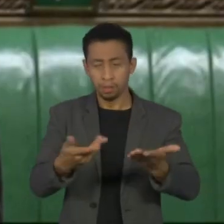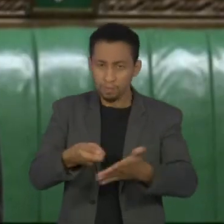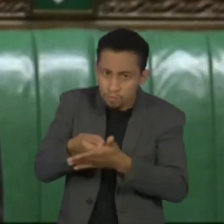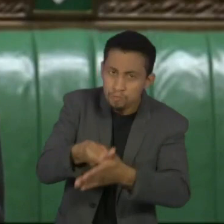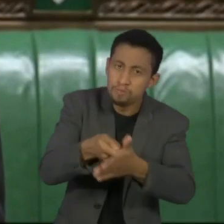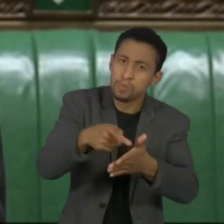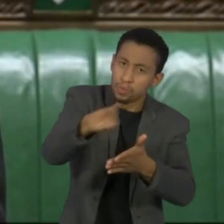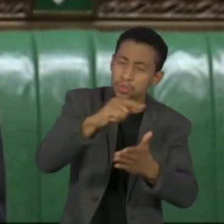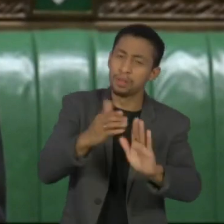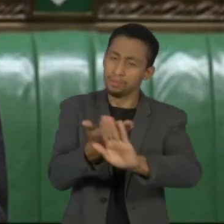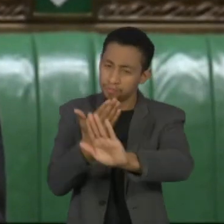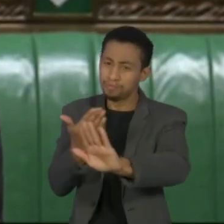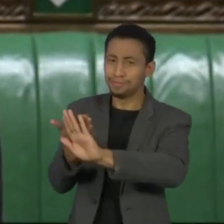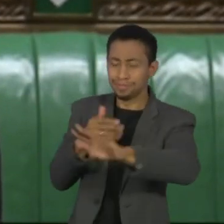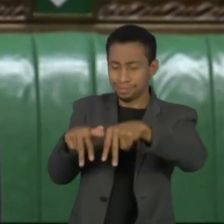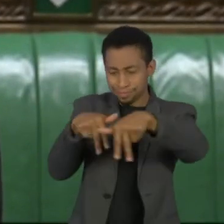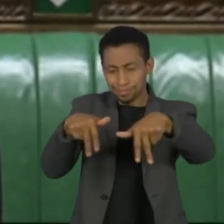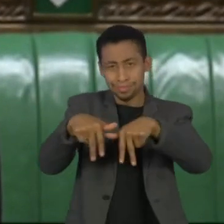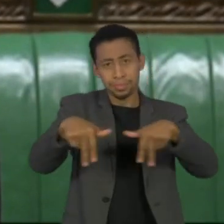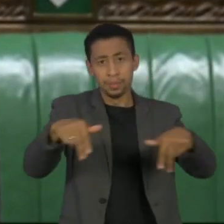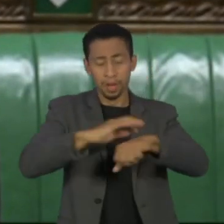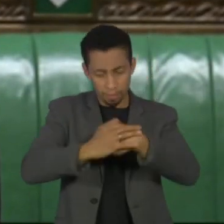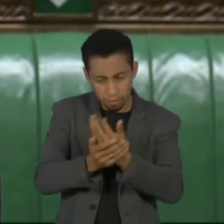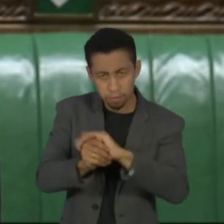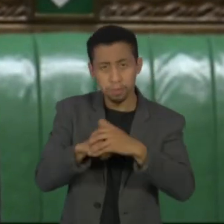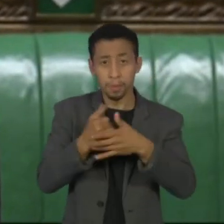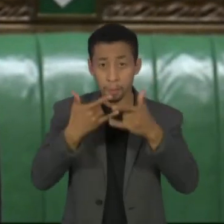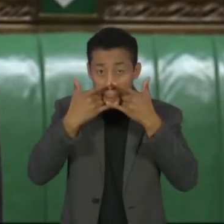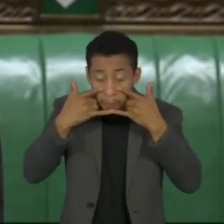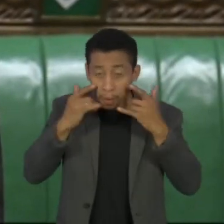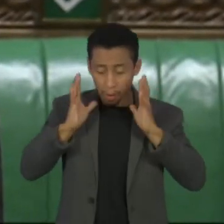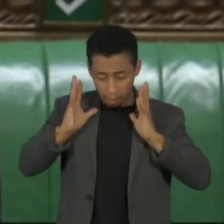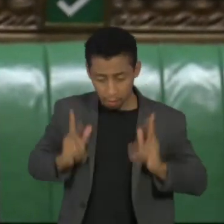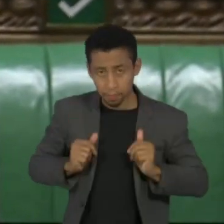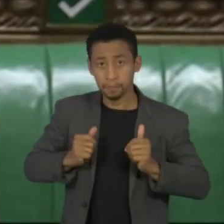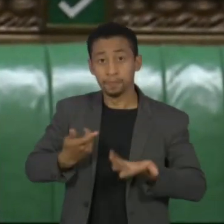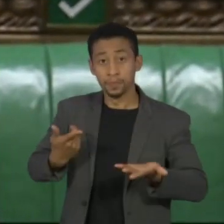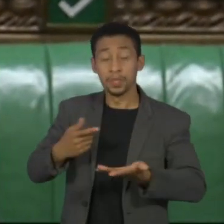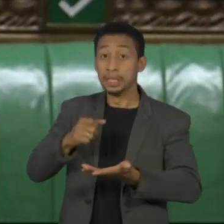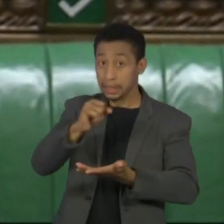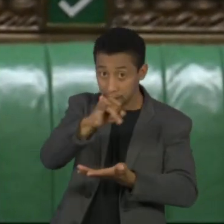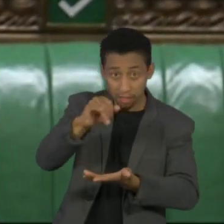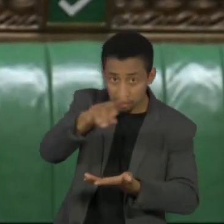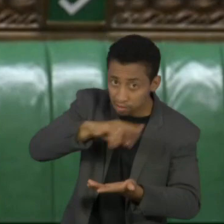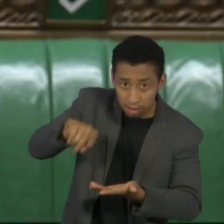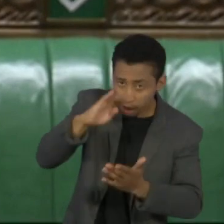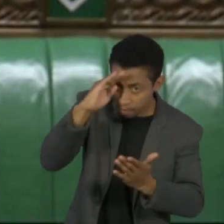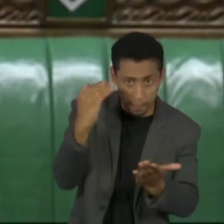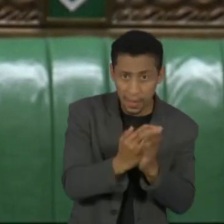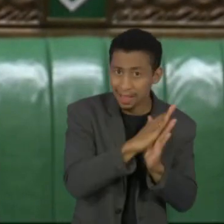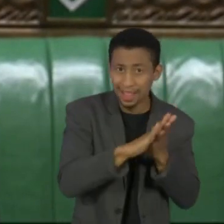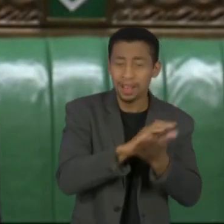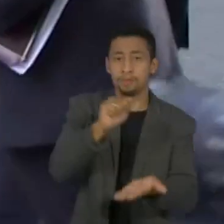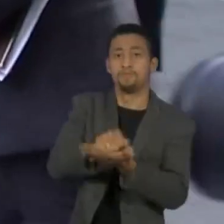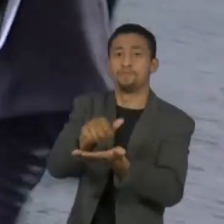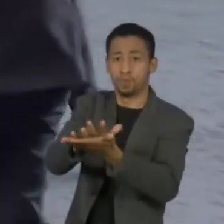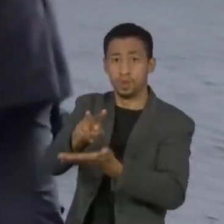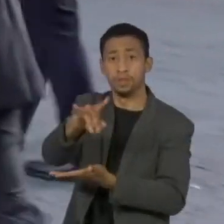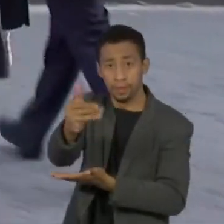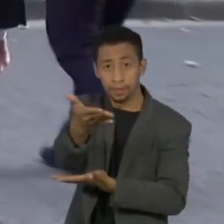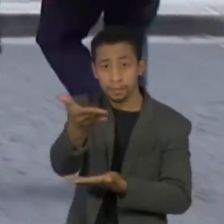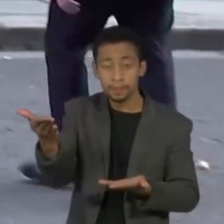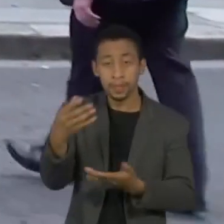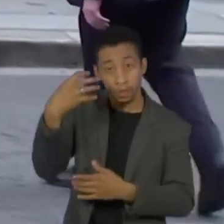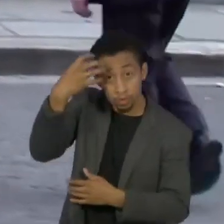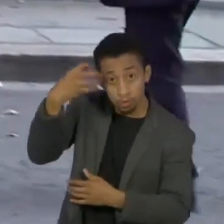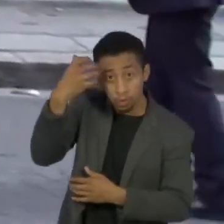distanciamento social, reforço na higiene e uso de máscaras, com multa para quem não respeitar as determinações. Johnson